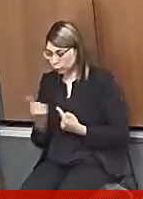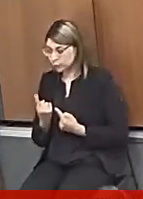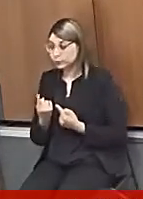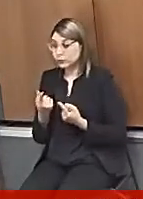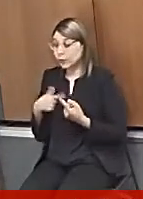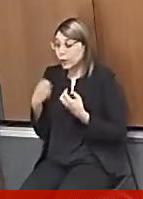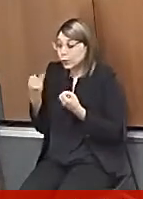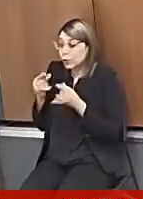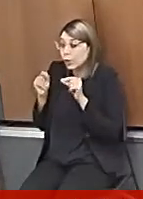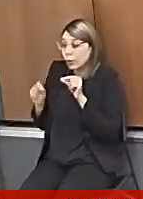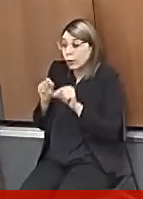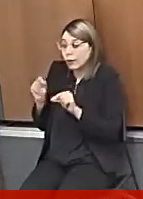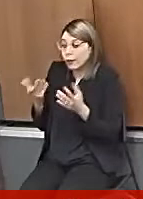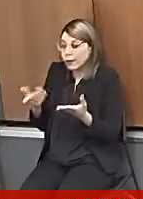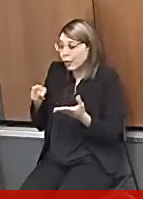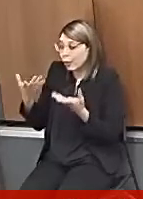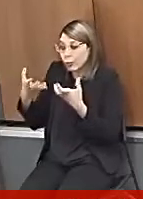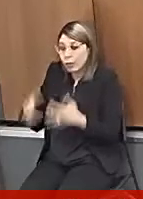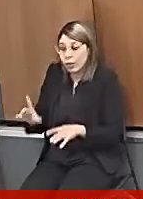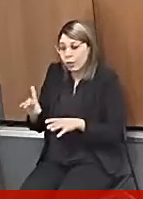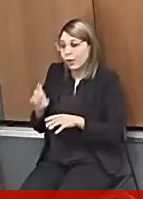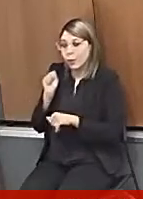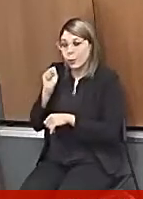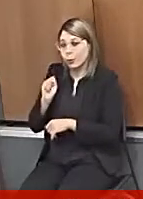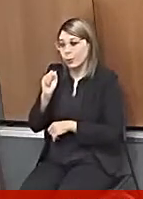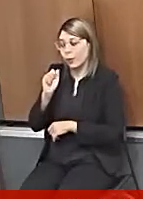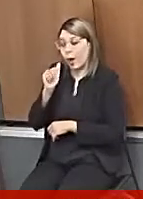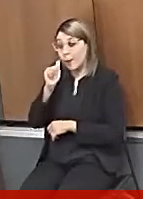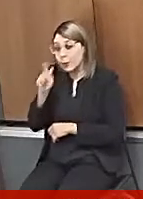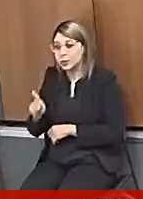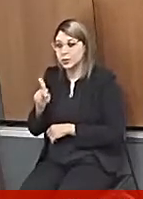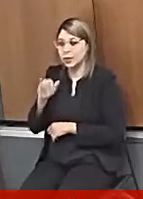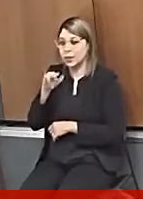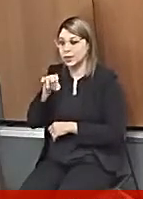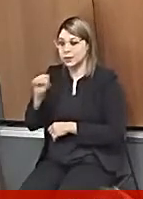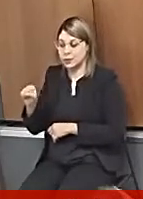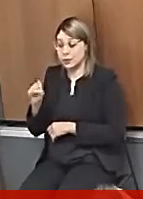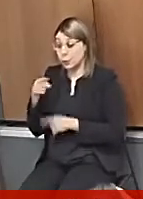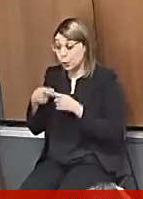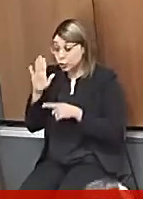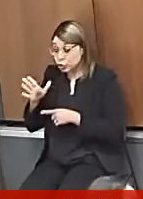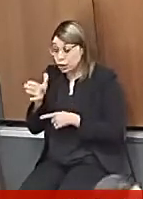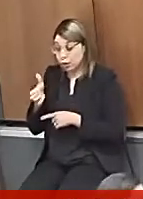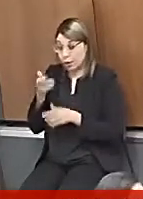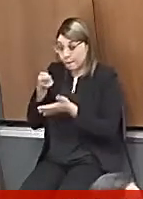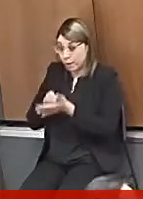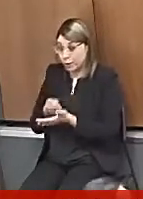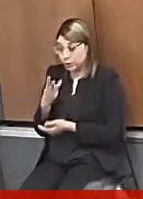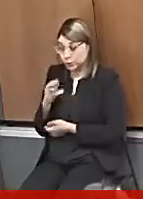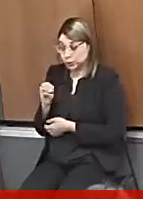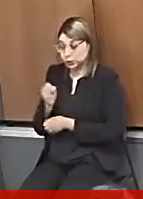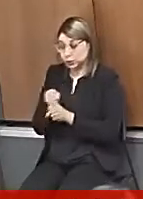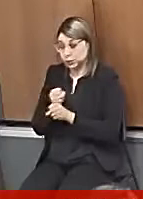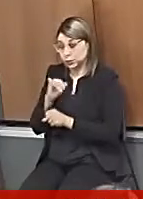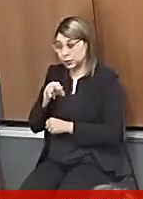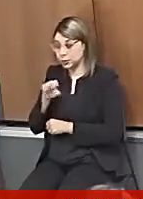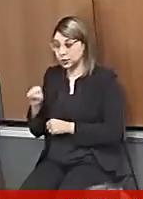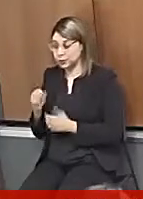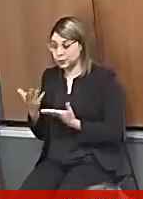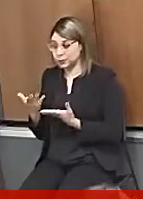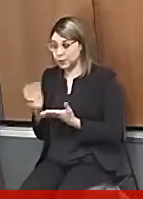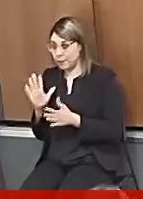servidor que não quer se aposentado pelo inss porque se ele contribuiu 30 anos para o inss e